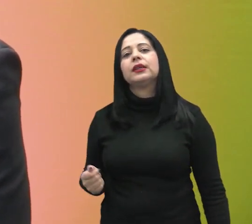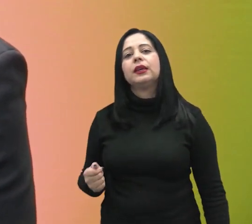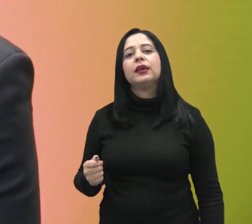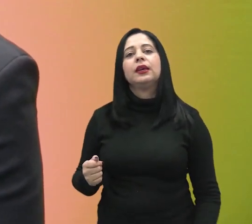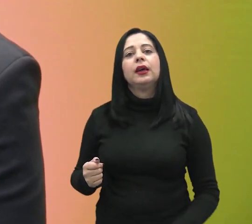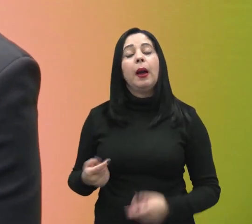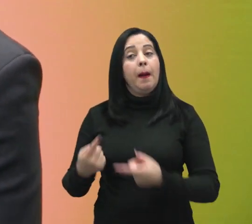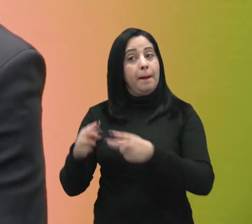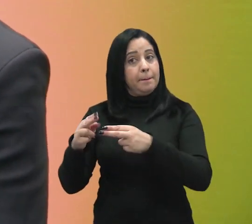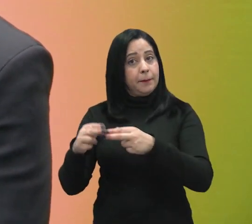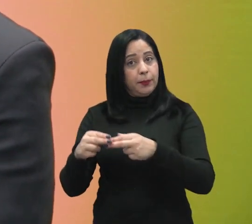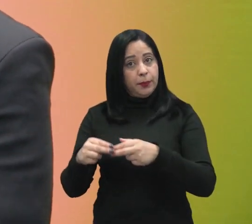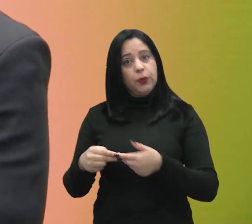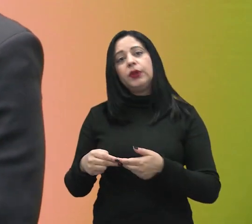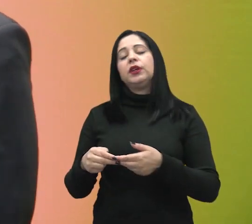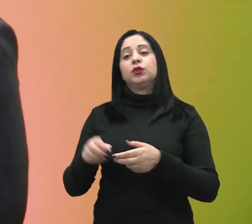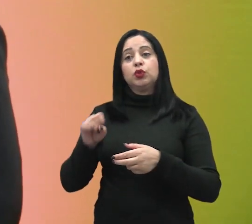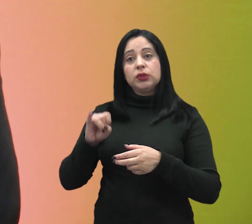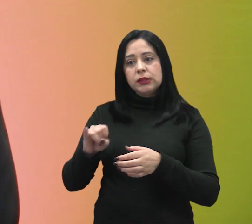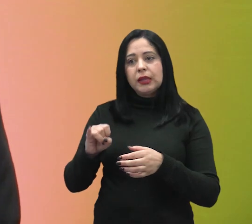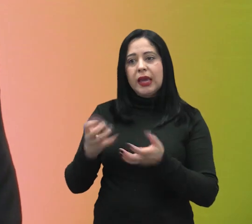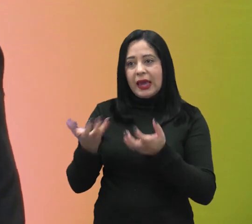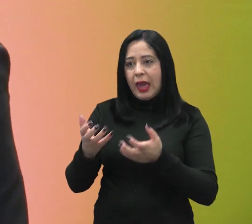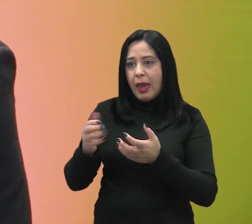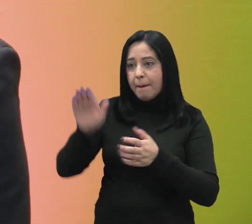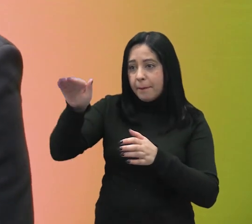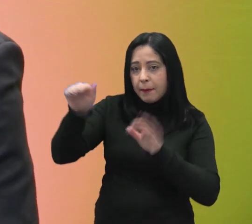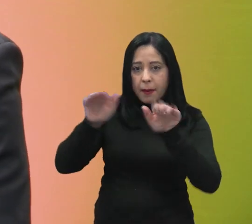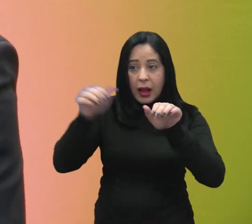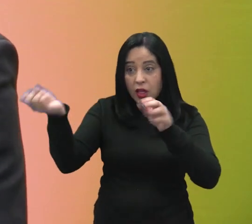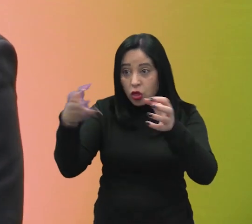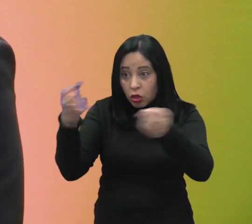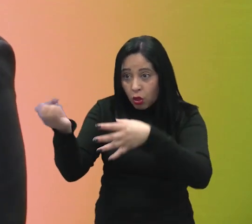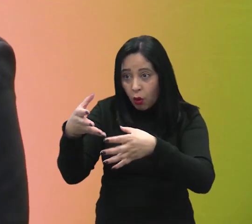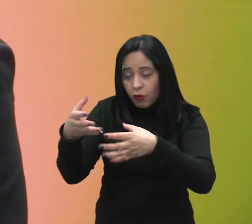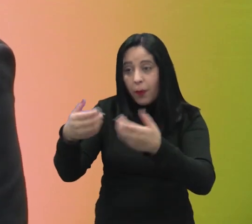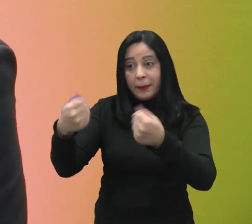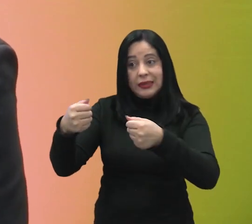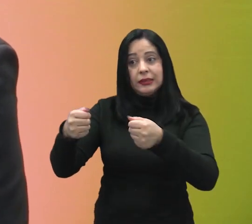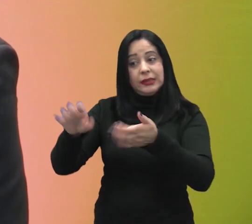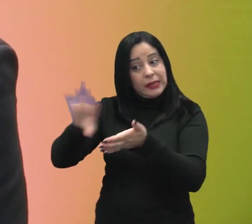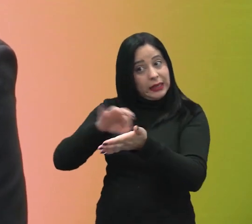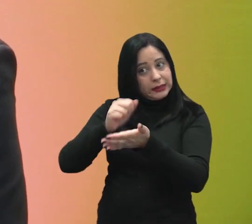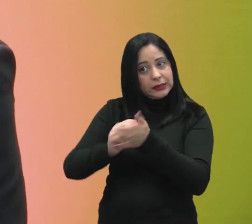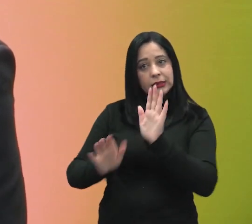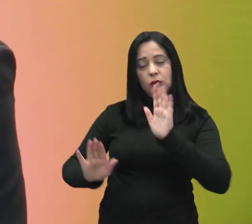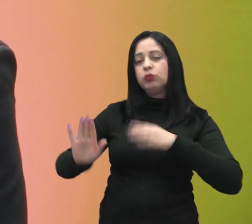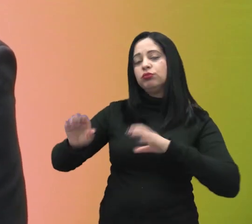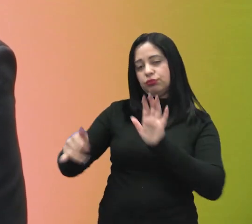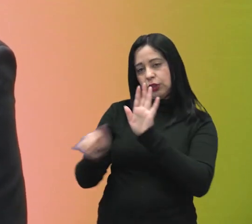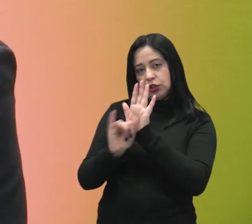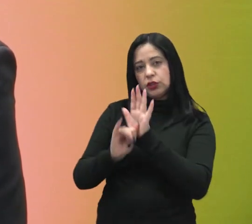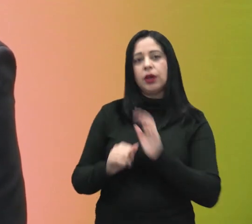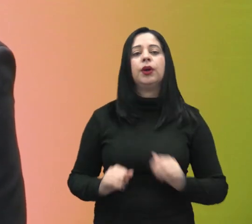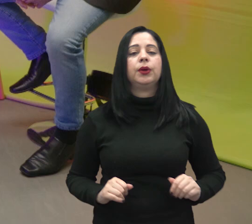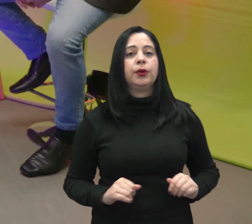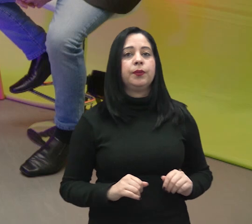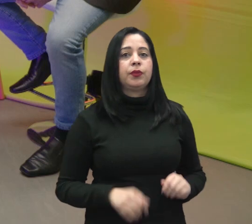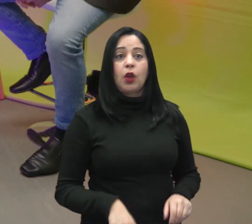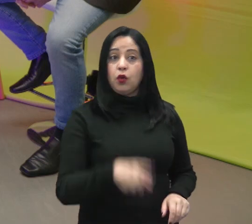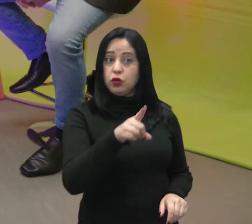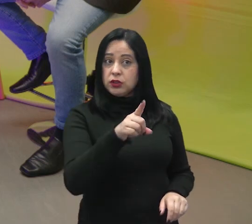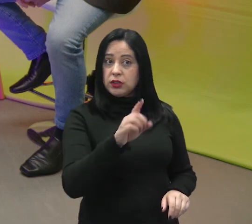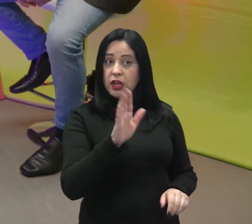entrantes, a gente abre um edital, torna isso público, e aí faz o processo seletivo. Você não começou já nessa posição